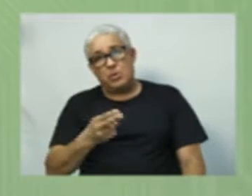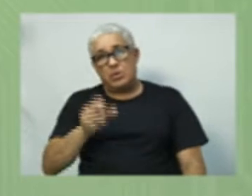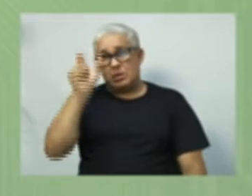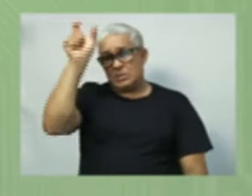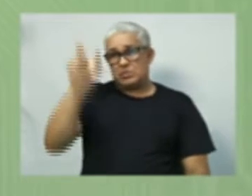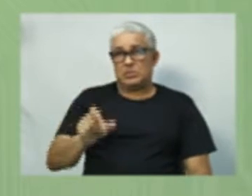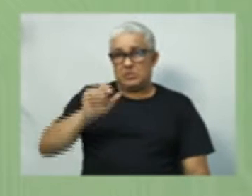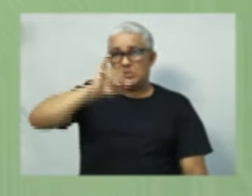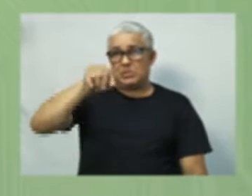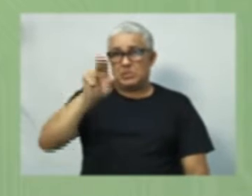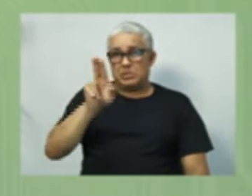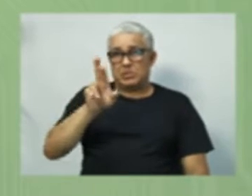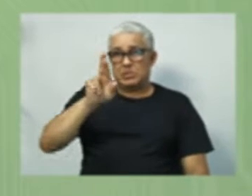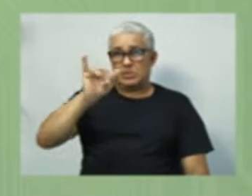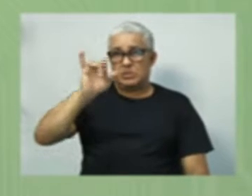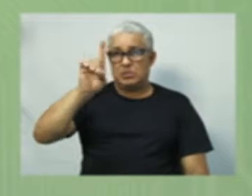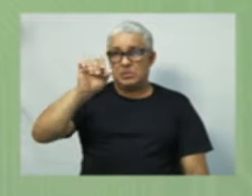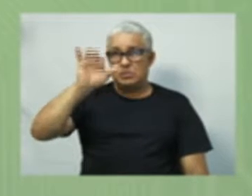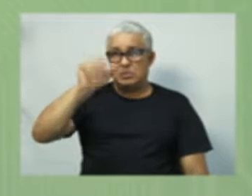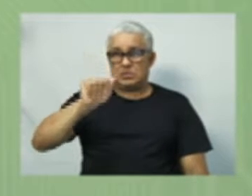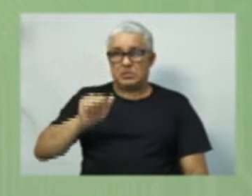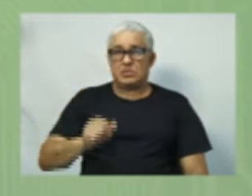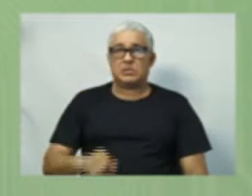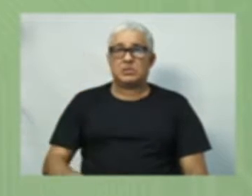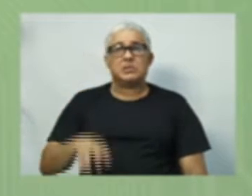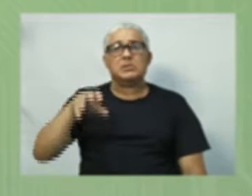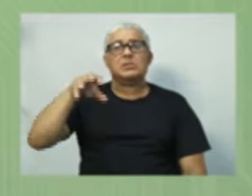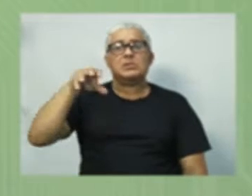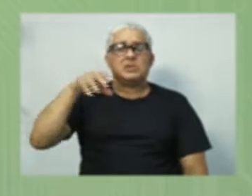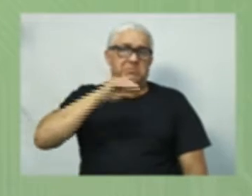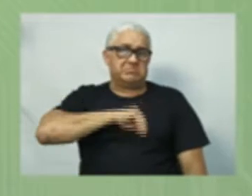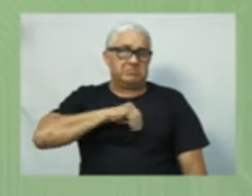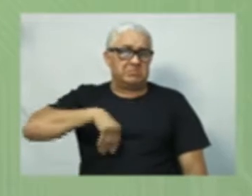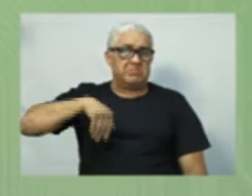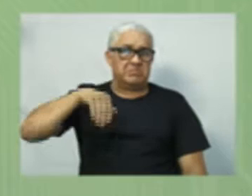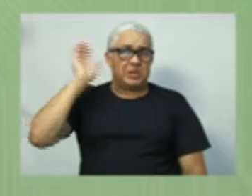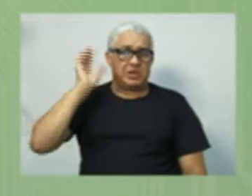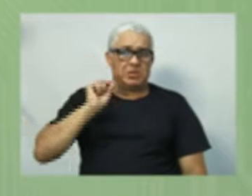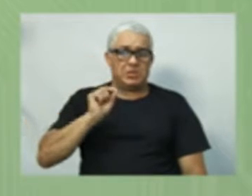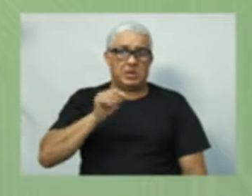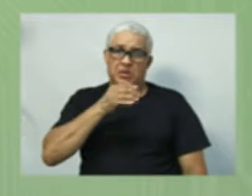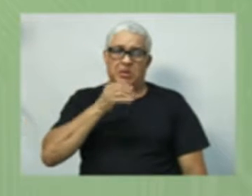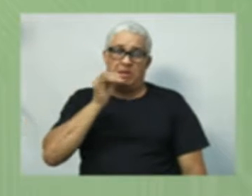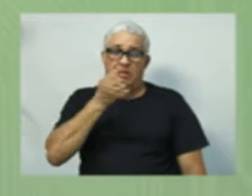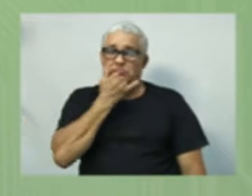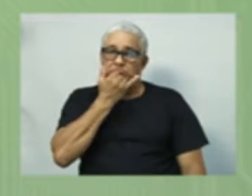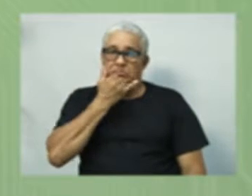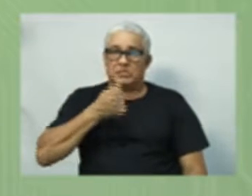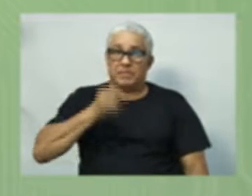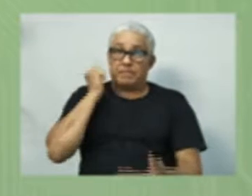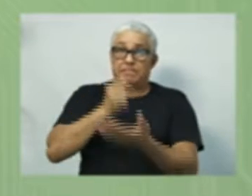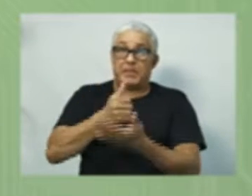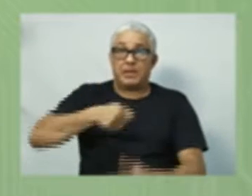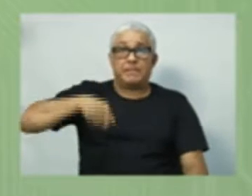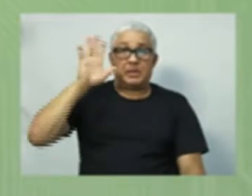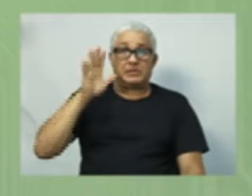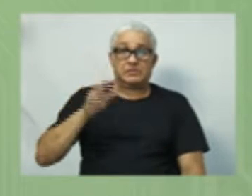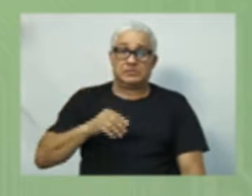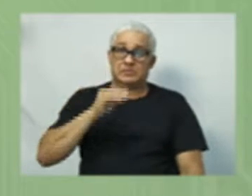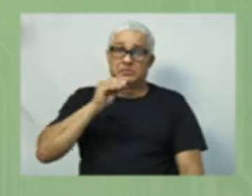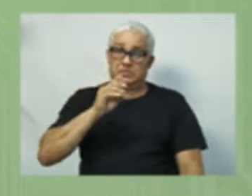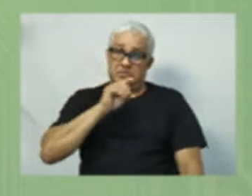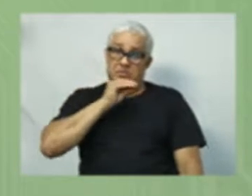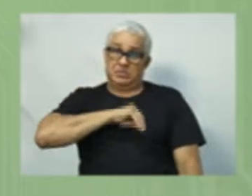né? Quem ganha mais ou quem ganha menos? Opa, desculpa, quem paga mais é quem ganha mais ou quem ganha